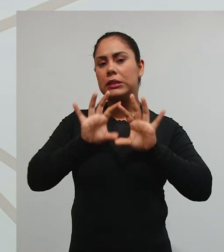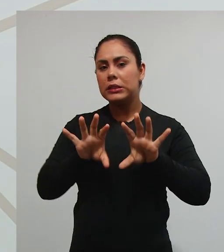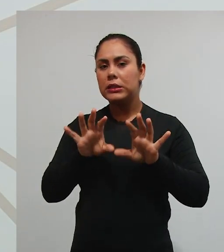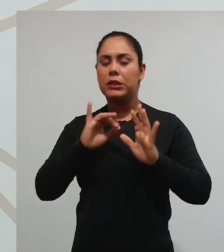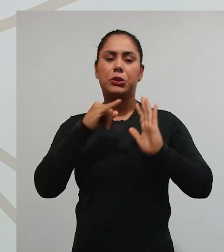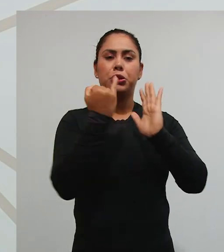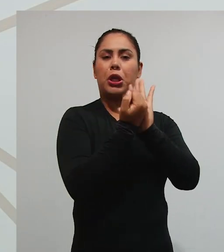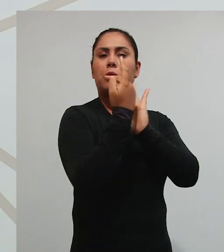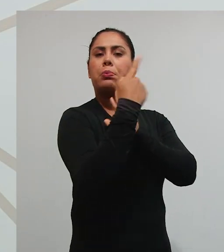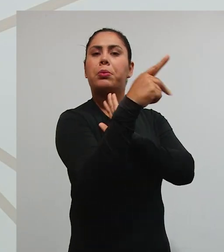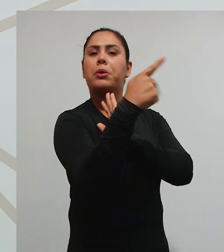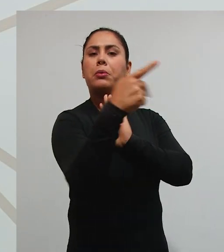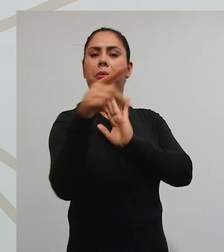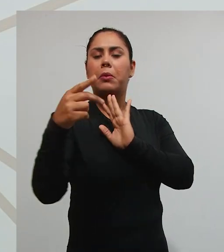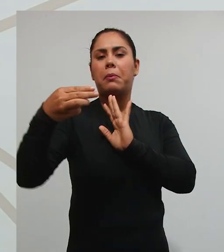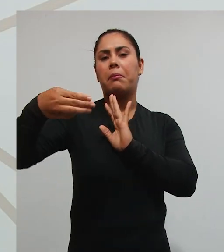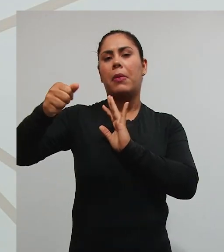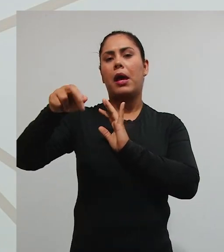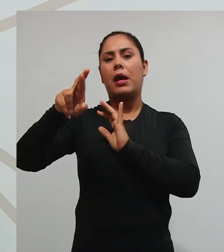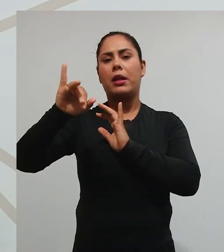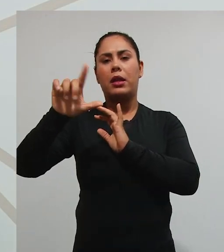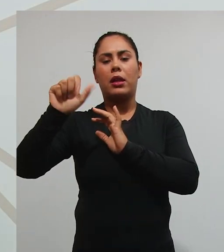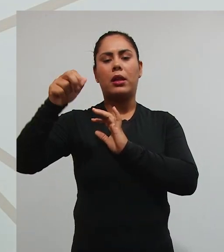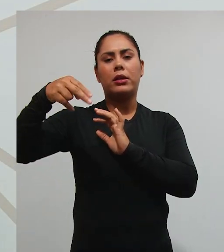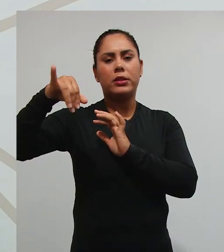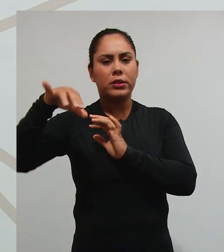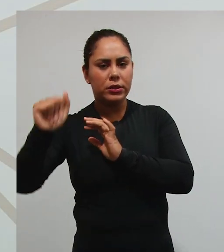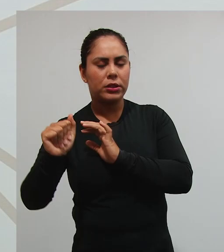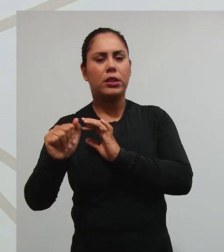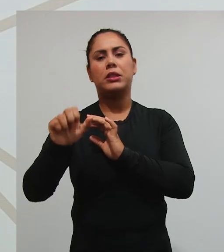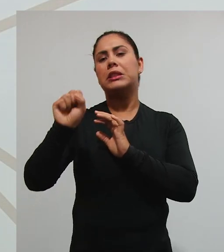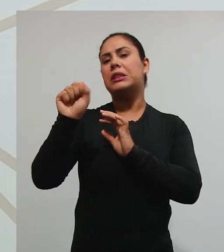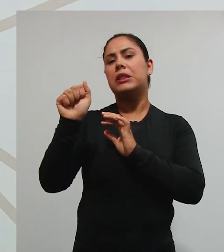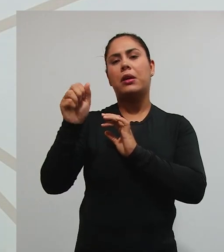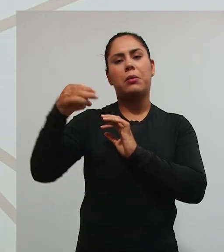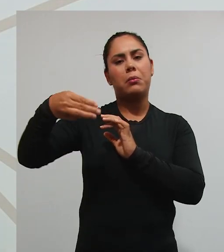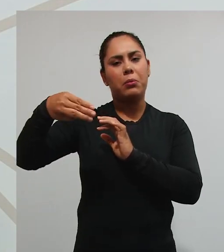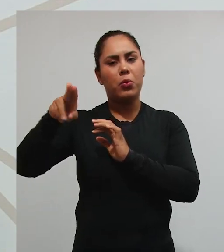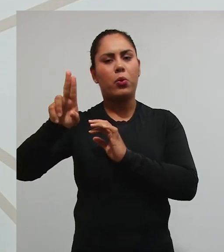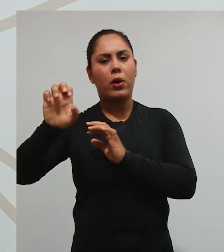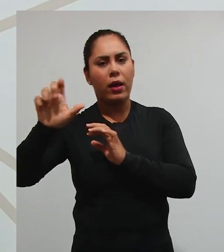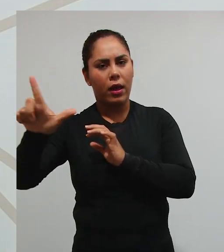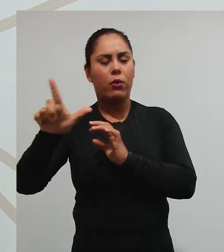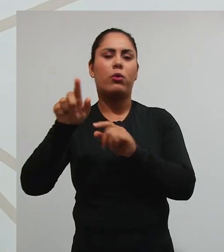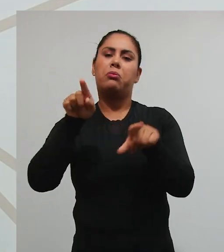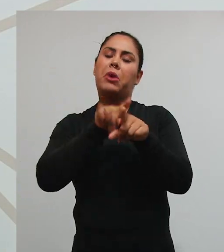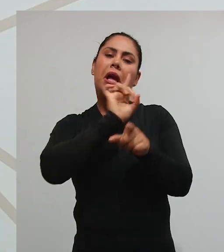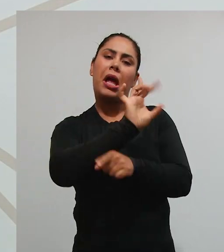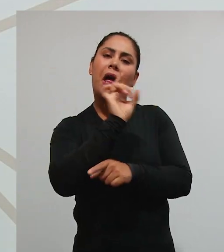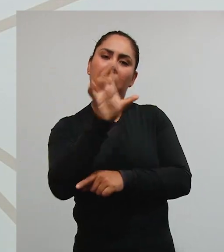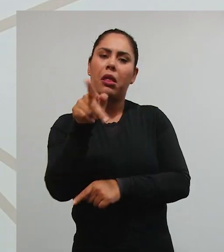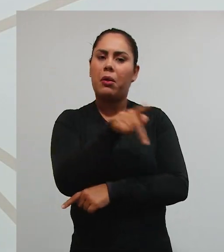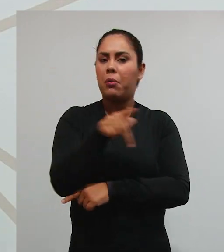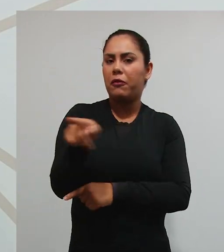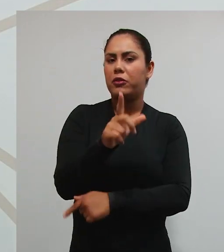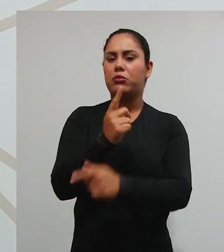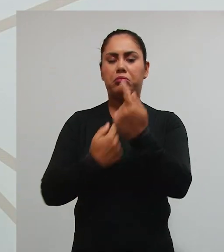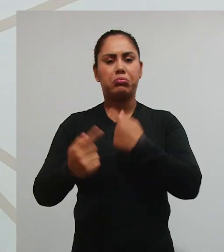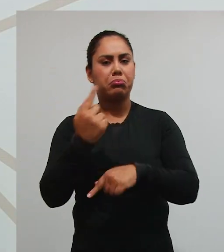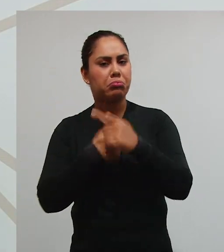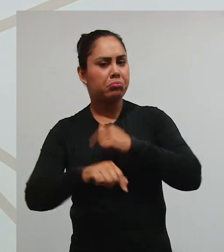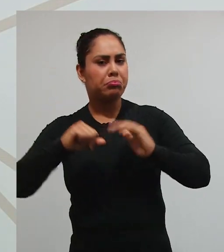maneira, ou sou os demais, a professora Marilândia de outro, o professor Samuel de outro. Cada professor, cada gestor tem uma